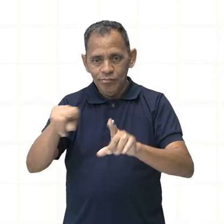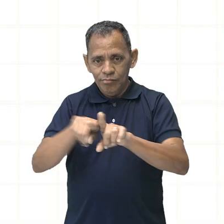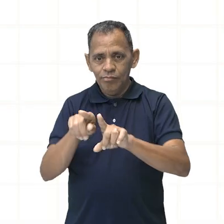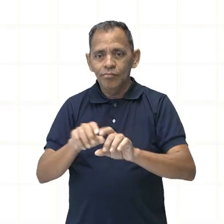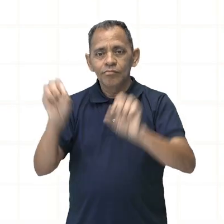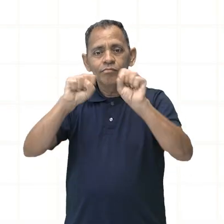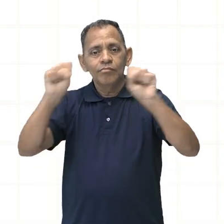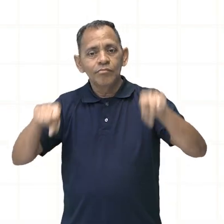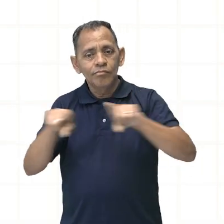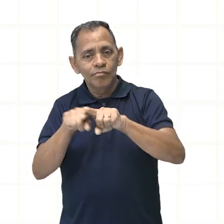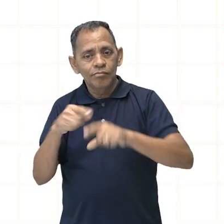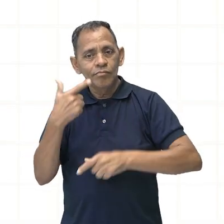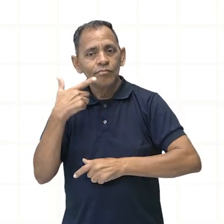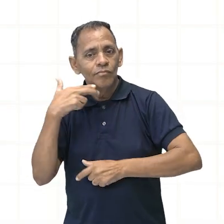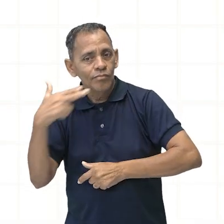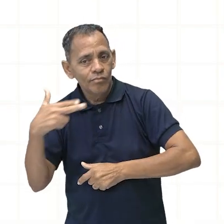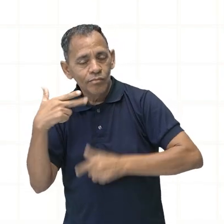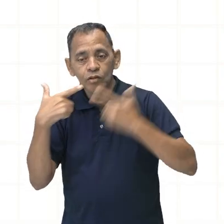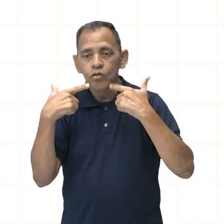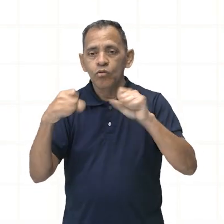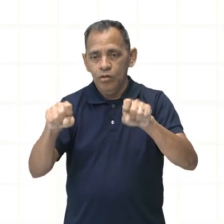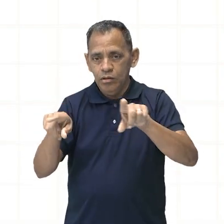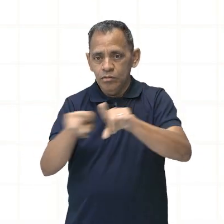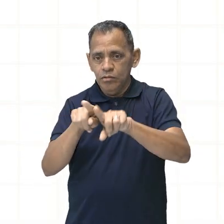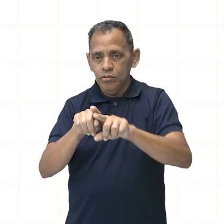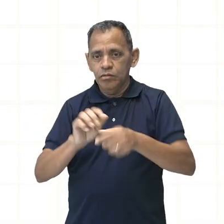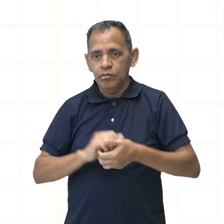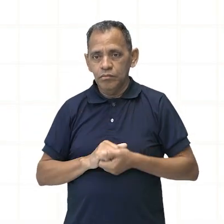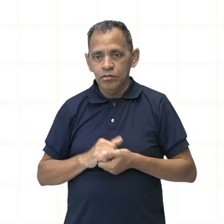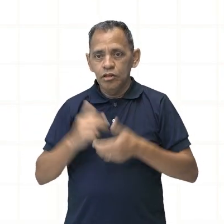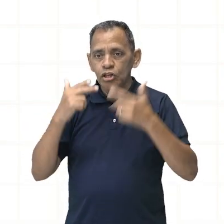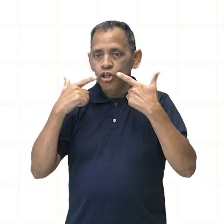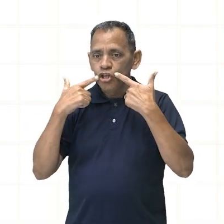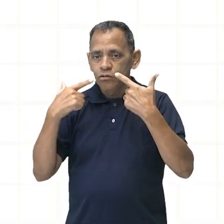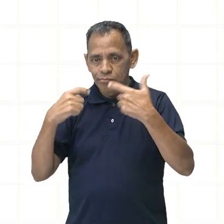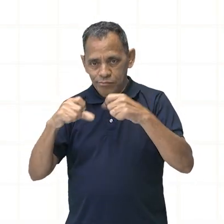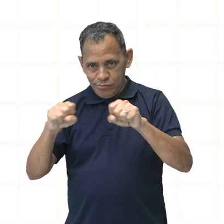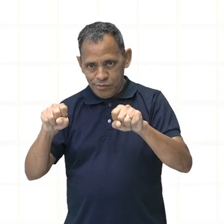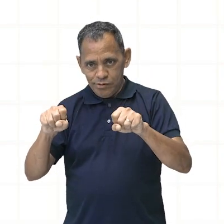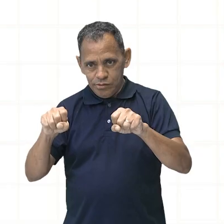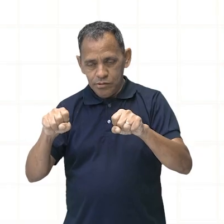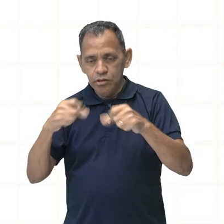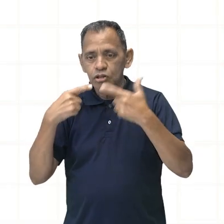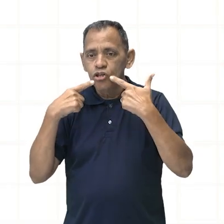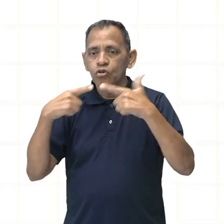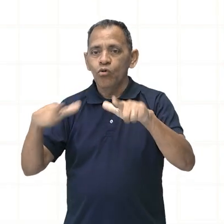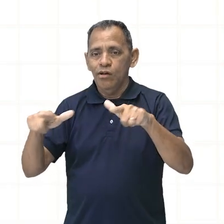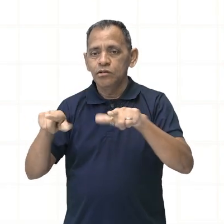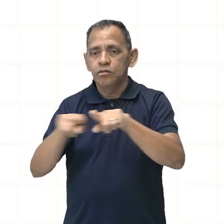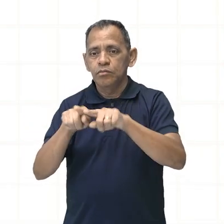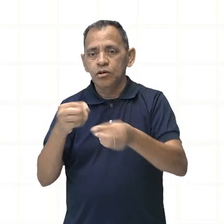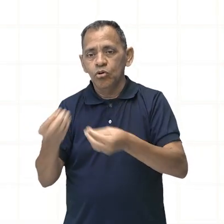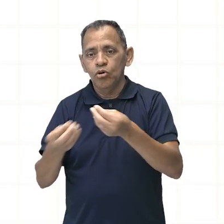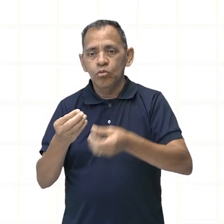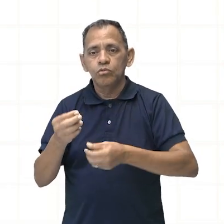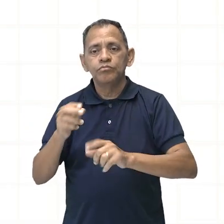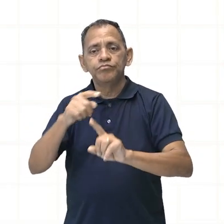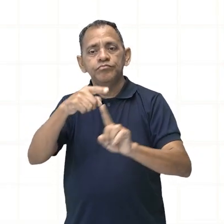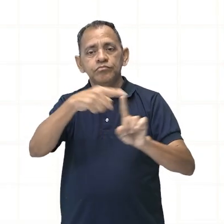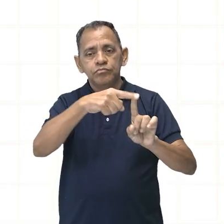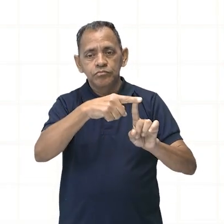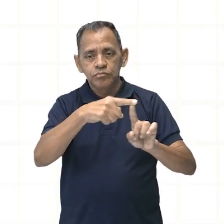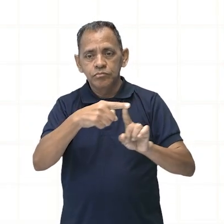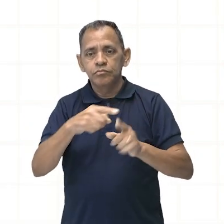linguagem que a civilização chinesa tem. Outro ponto que eu gostaria de destacar para vocês é a questão religiosa, né? Nós